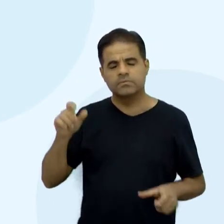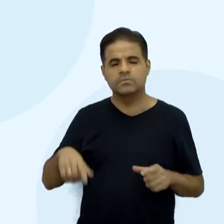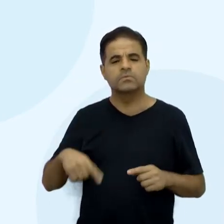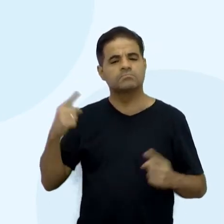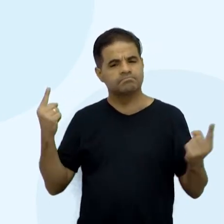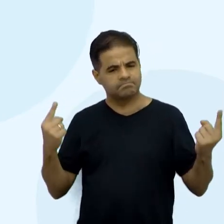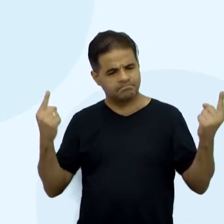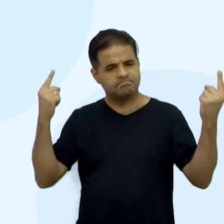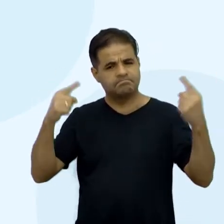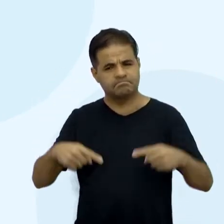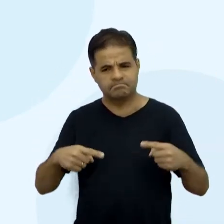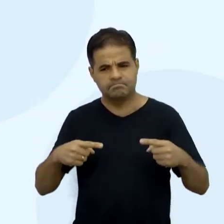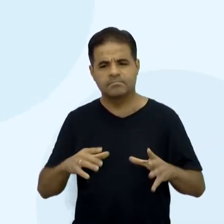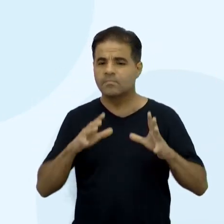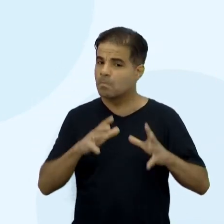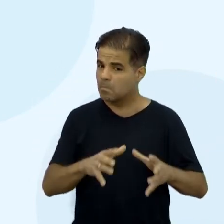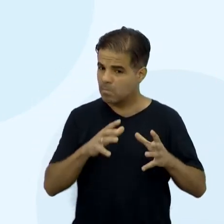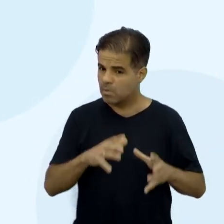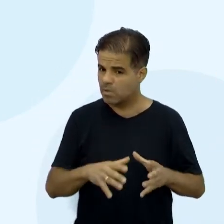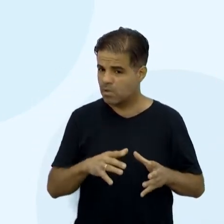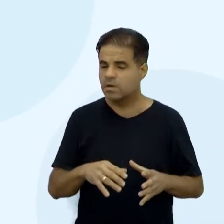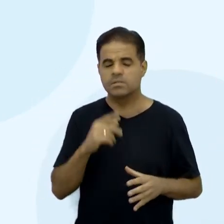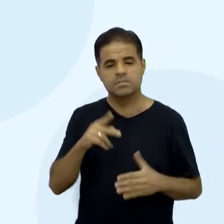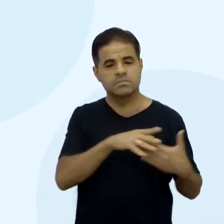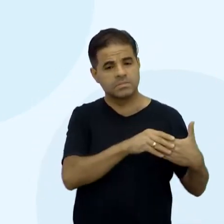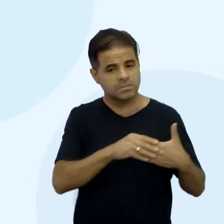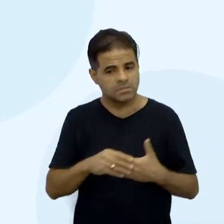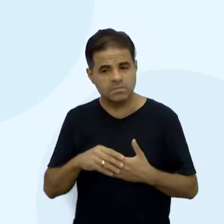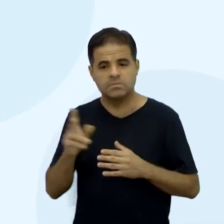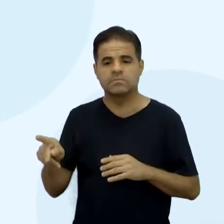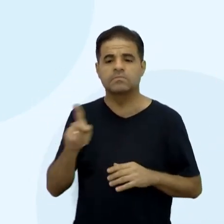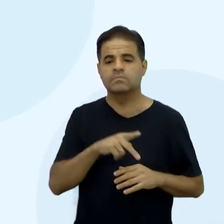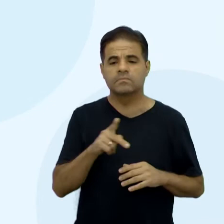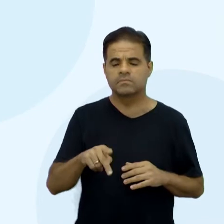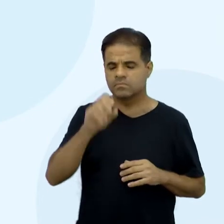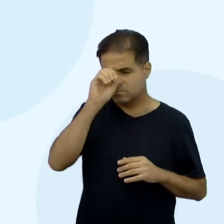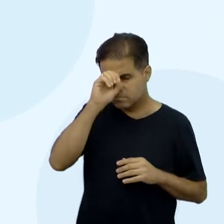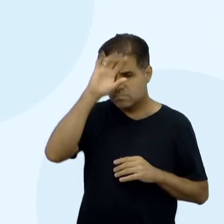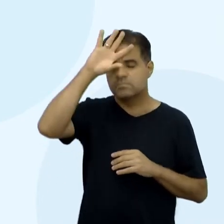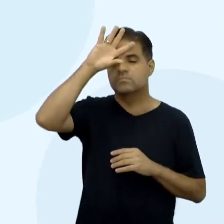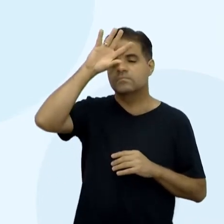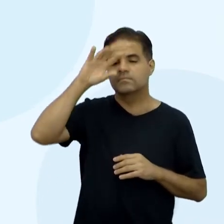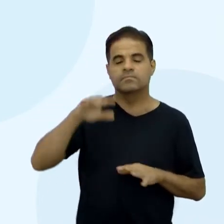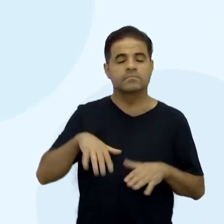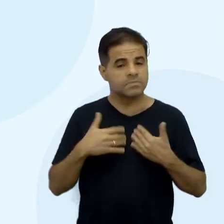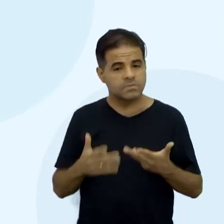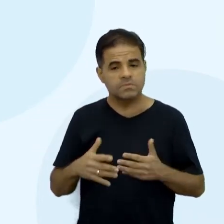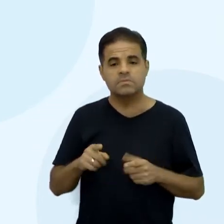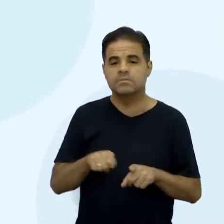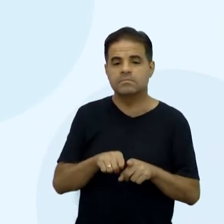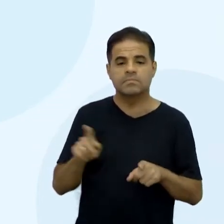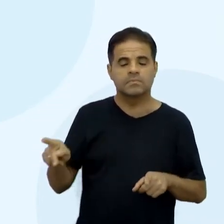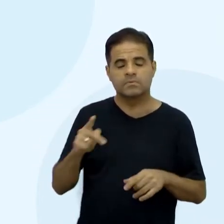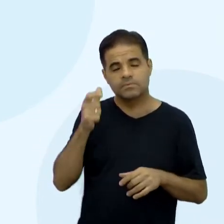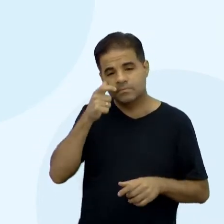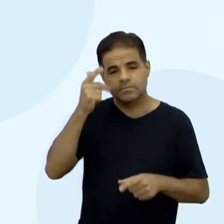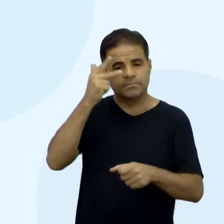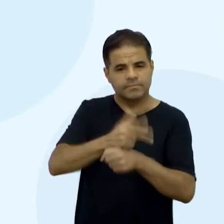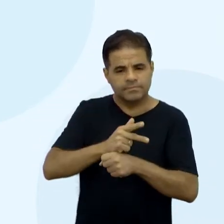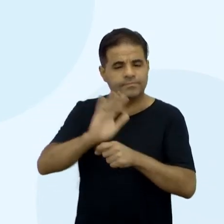disputando a bola, ainda com os seus guias. E o professor Osmar aí à esquerda do vídeo de